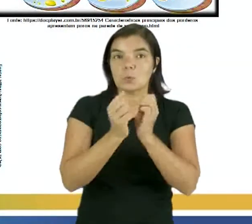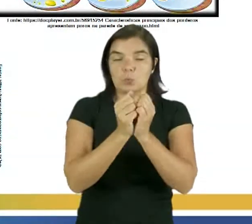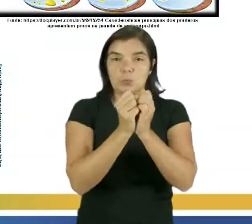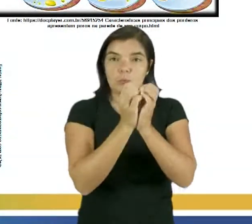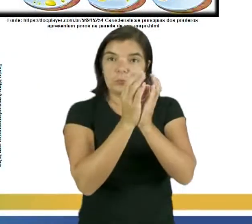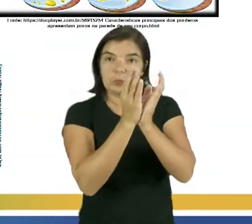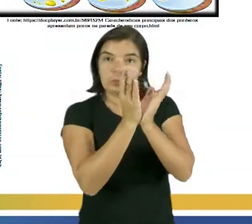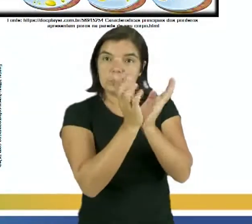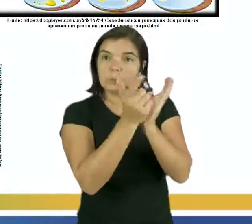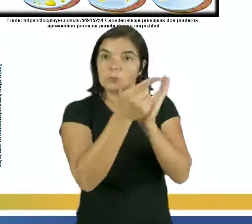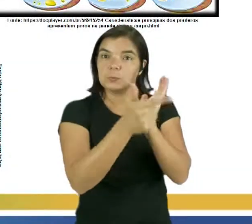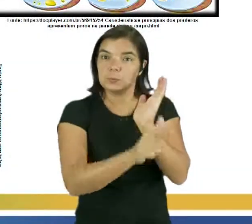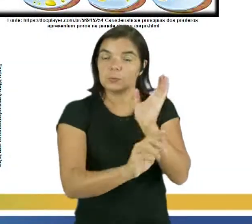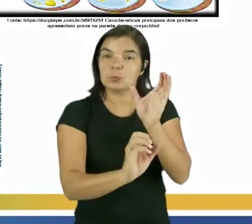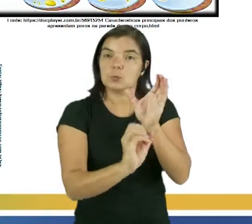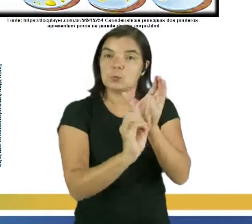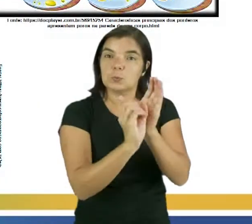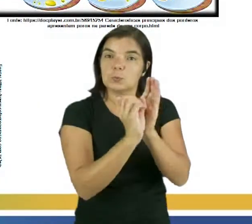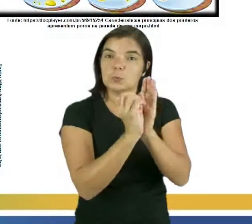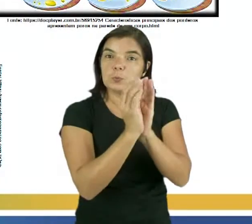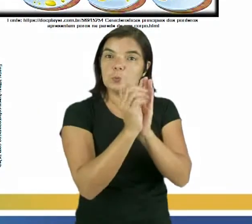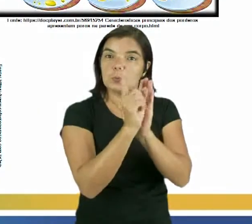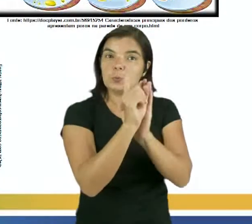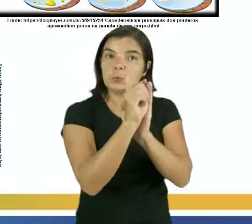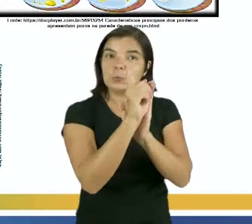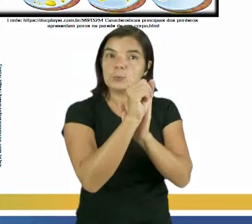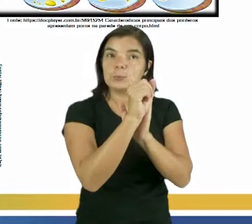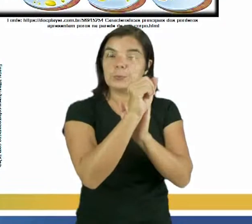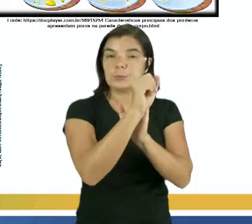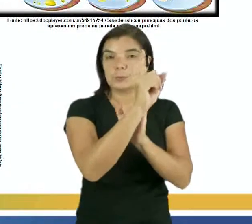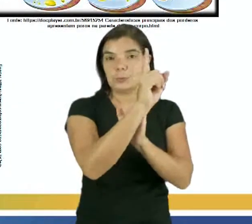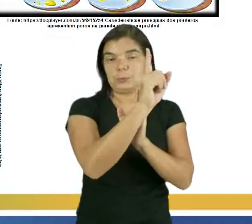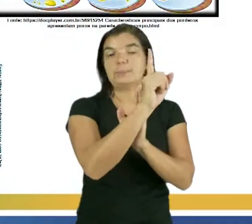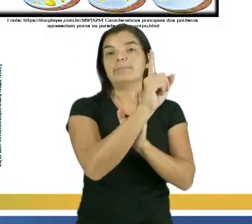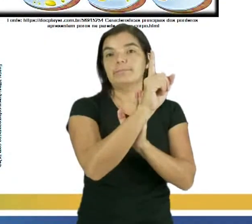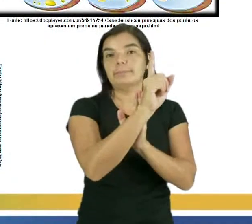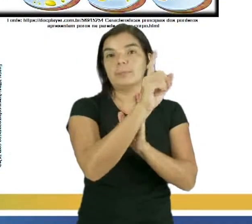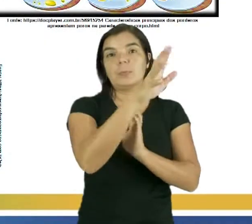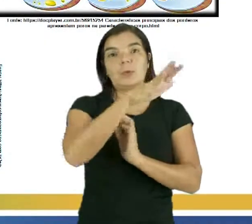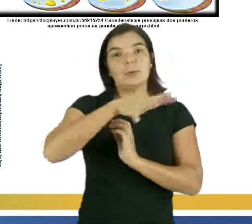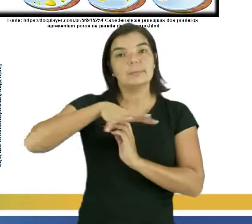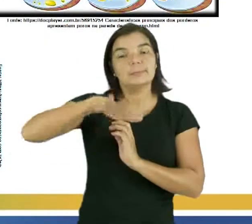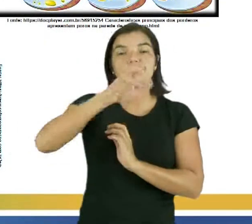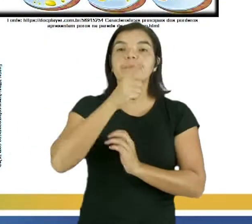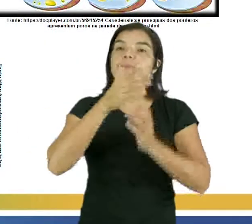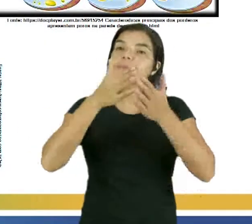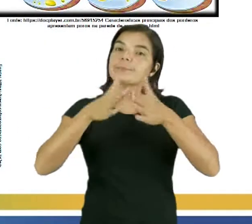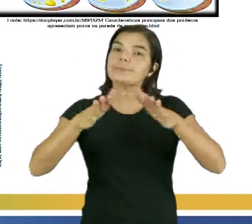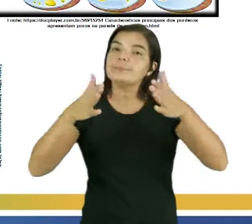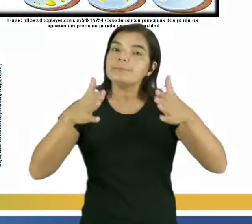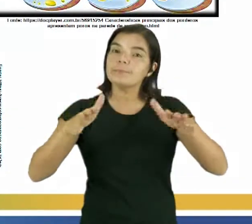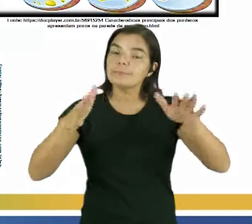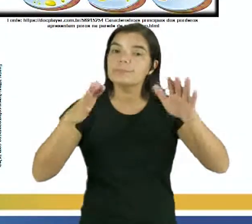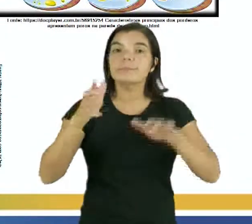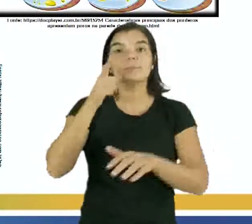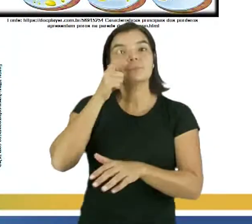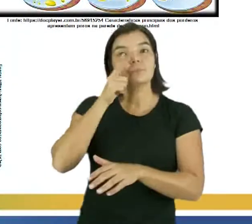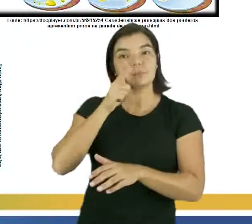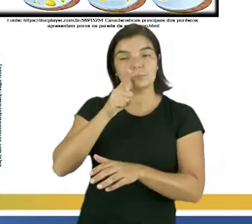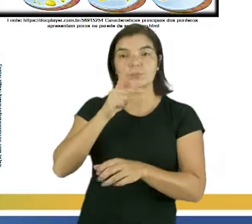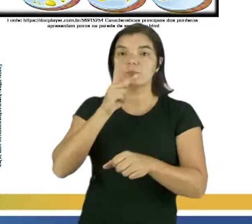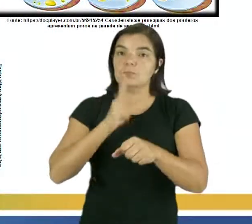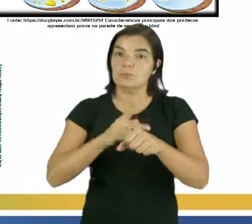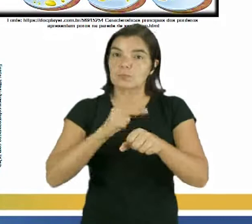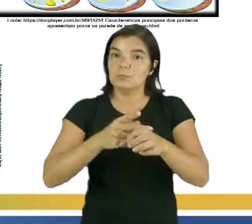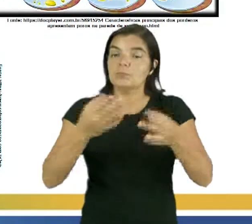se abre novamente, vai soltar uma larva e essa larva vai sair circulando aí pela água. Quando ela conseguir achar um